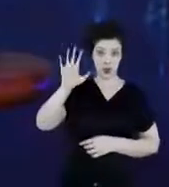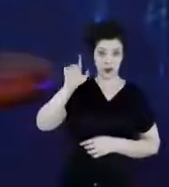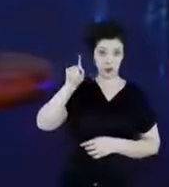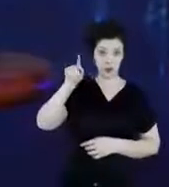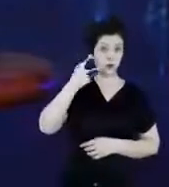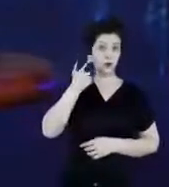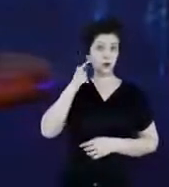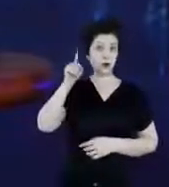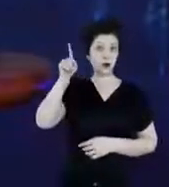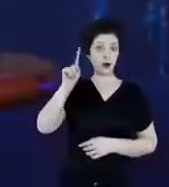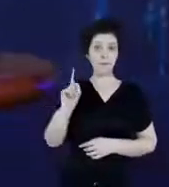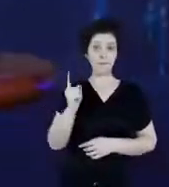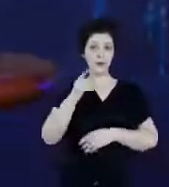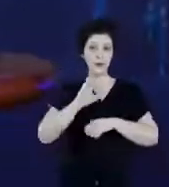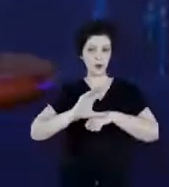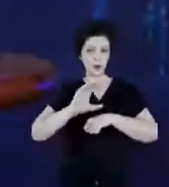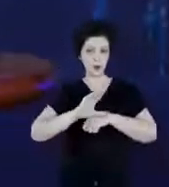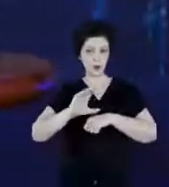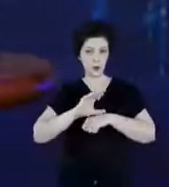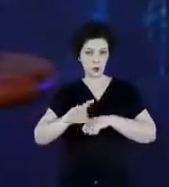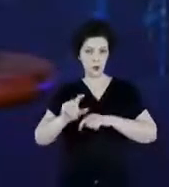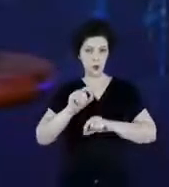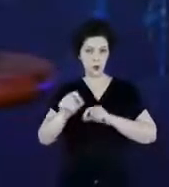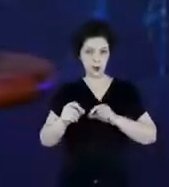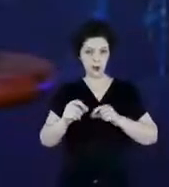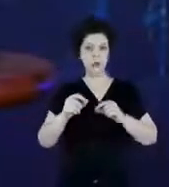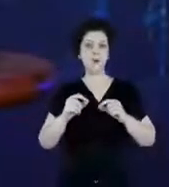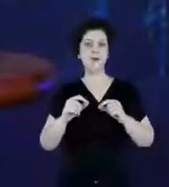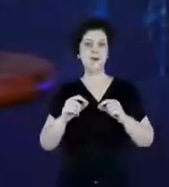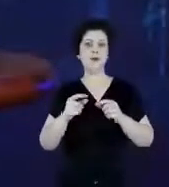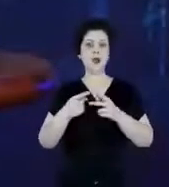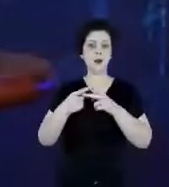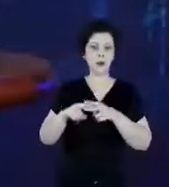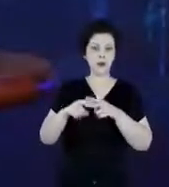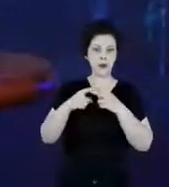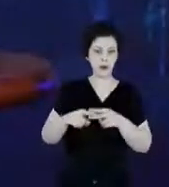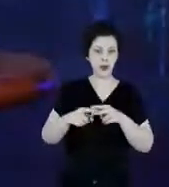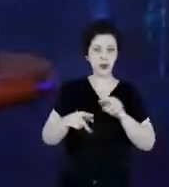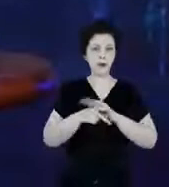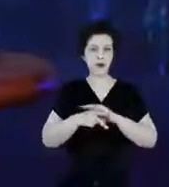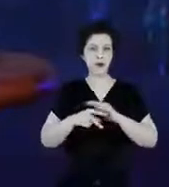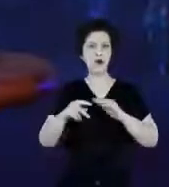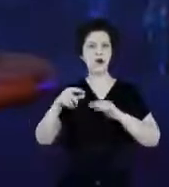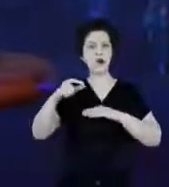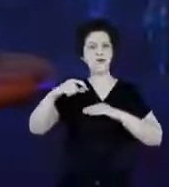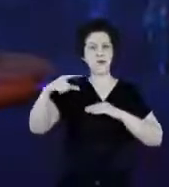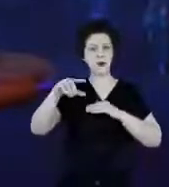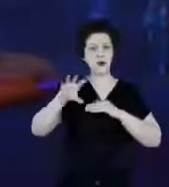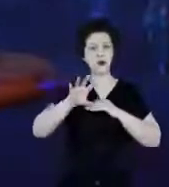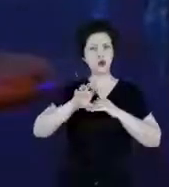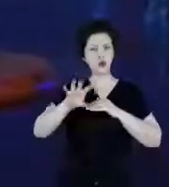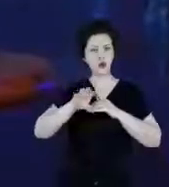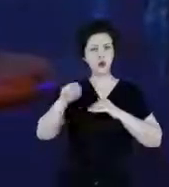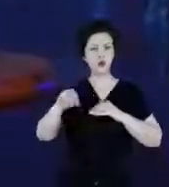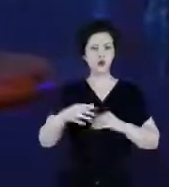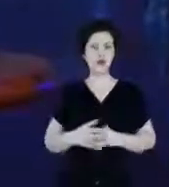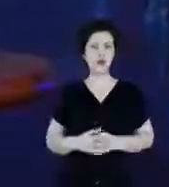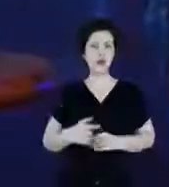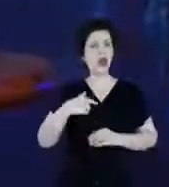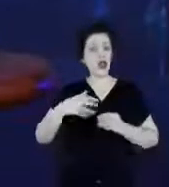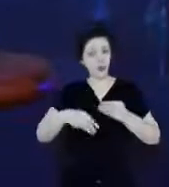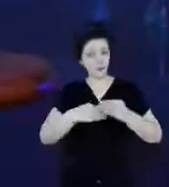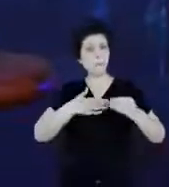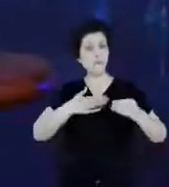o primeiro curso de instalação e manutenção de energia fotovoltaica foi uma emenda minha. A gente fala tanto de